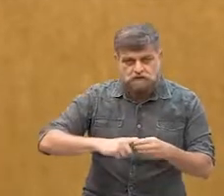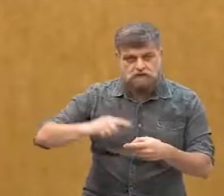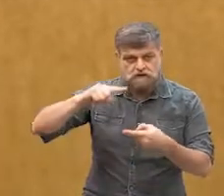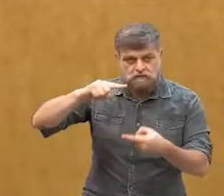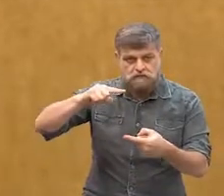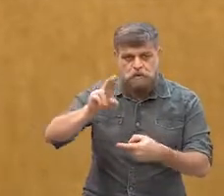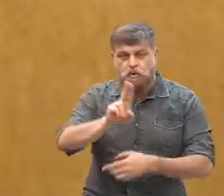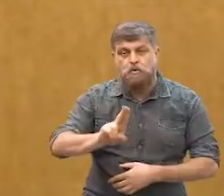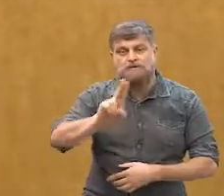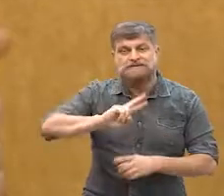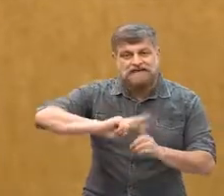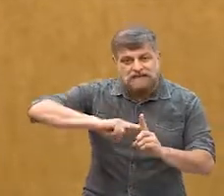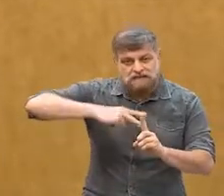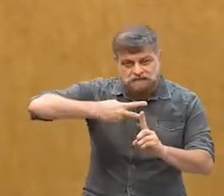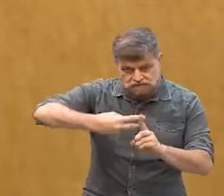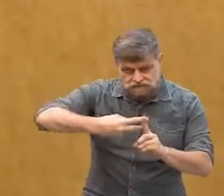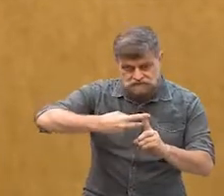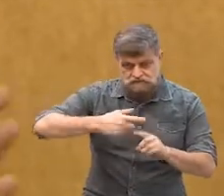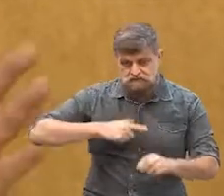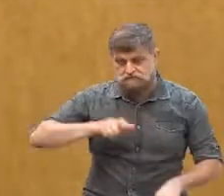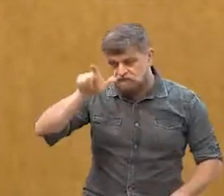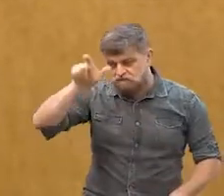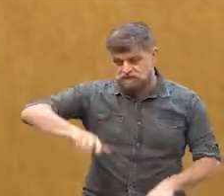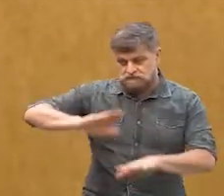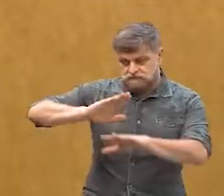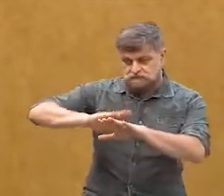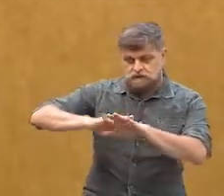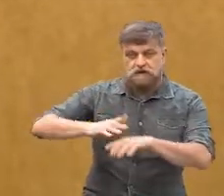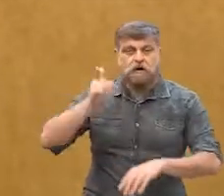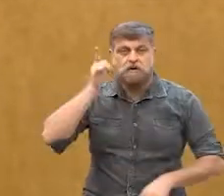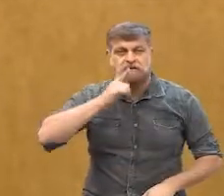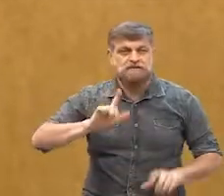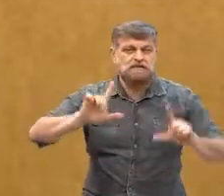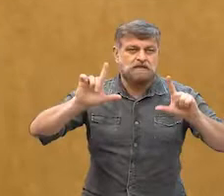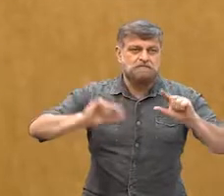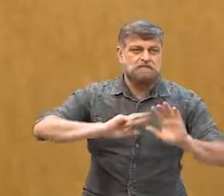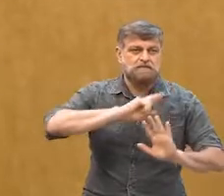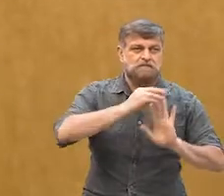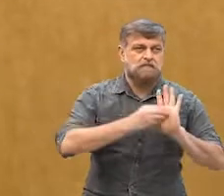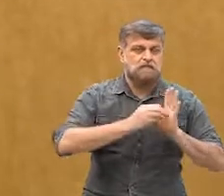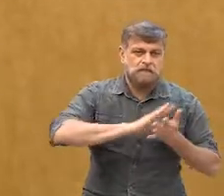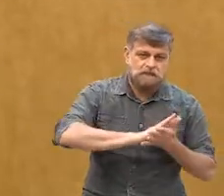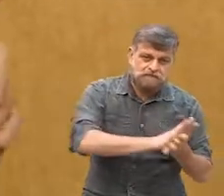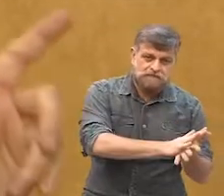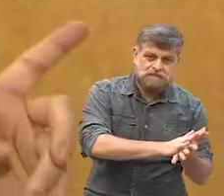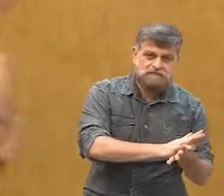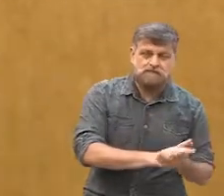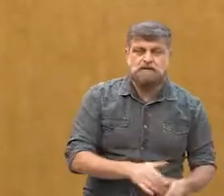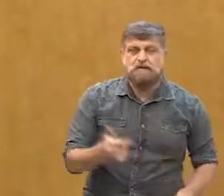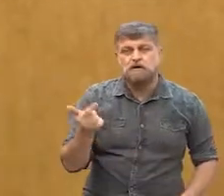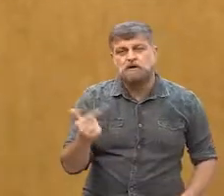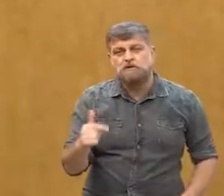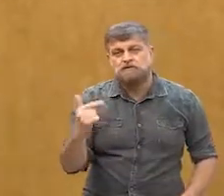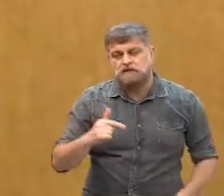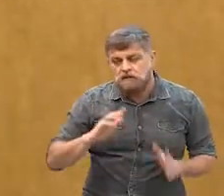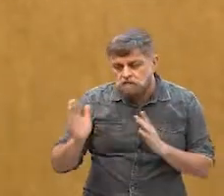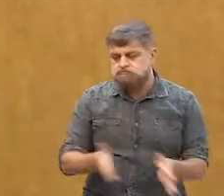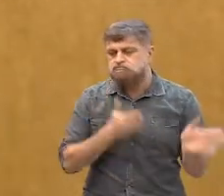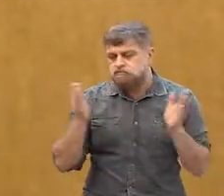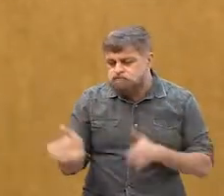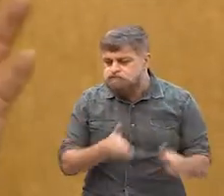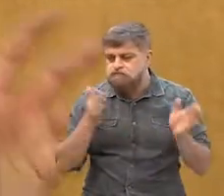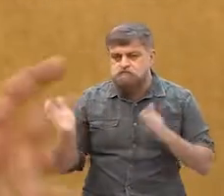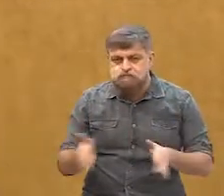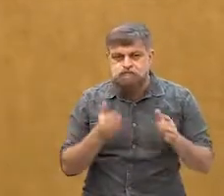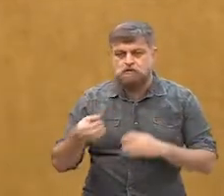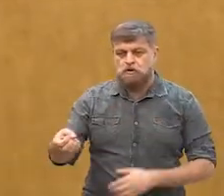ser reutilizada. Quando você faz isso, você reduz muito o impacto ambiental, porque você não tem que produzir uma nova